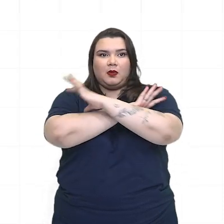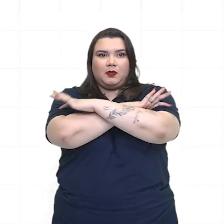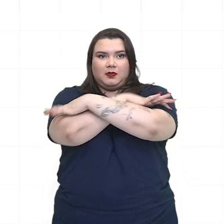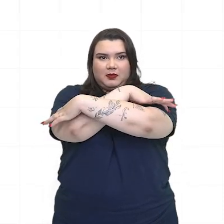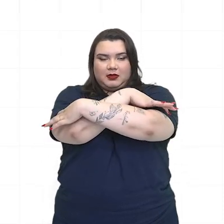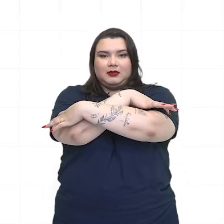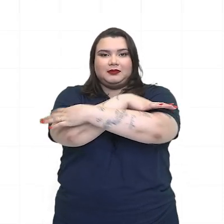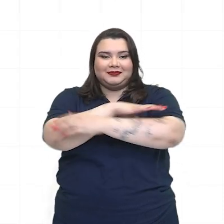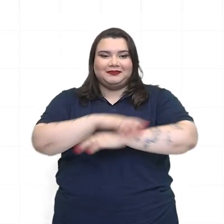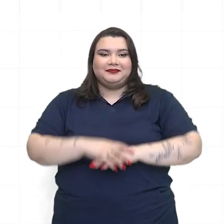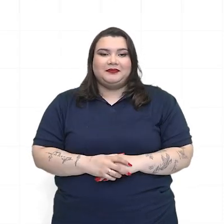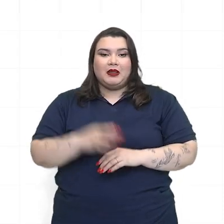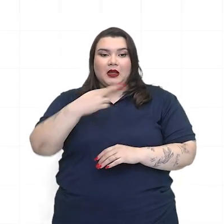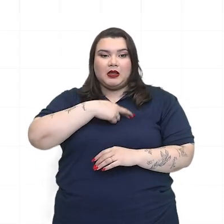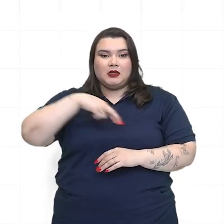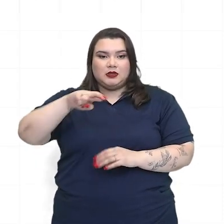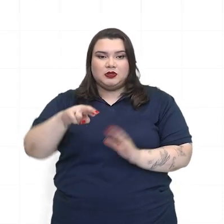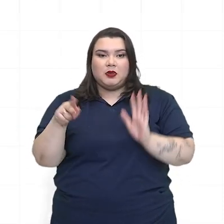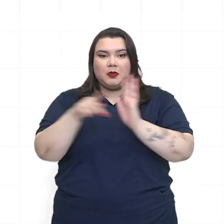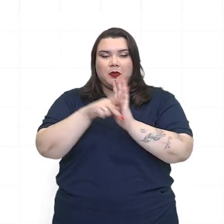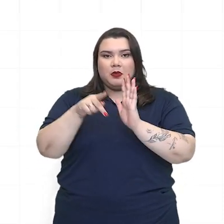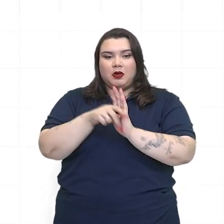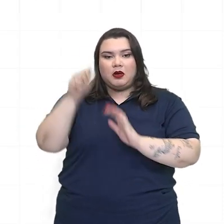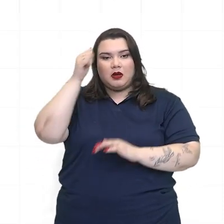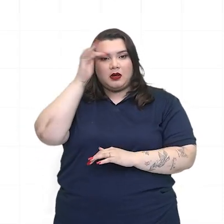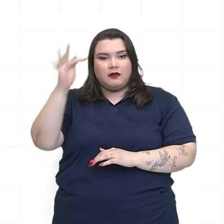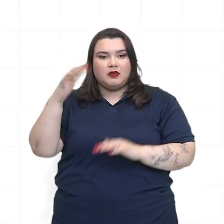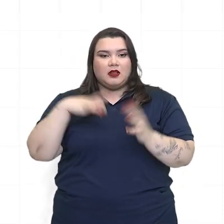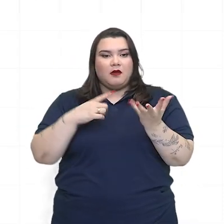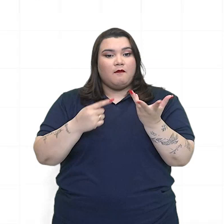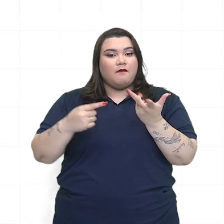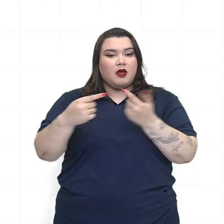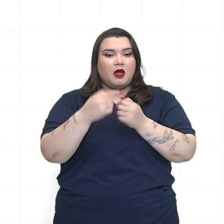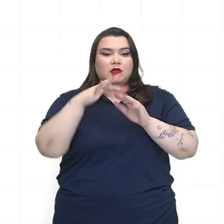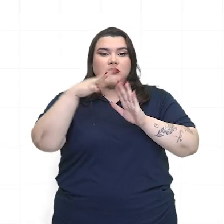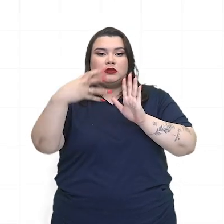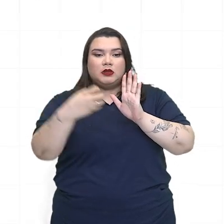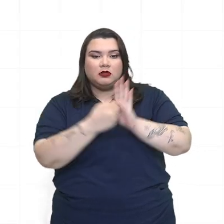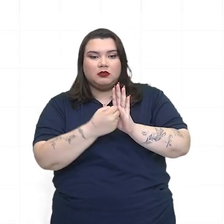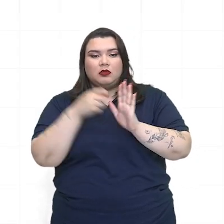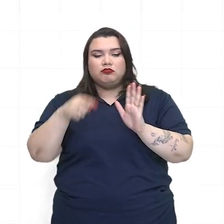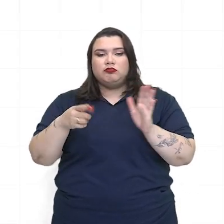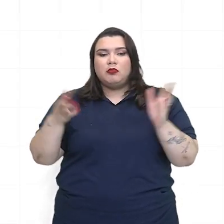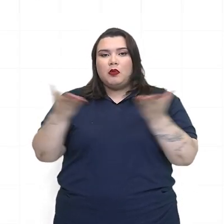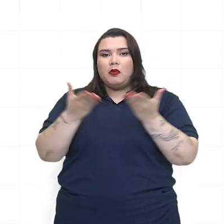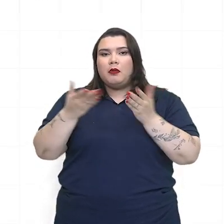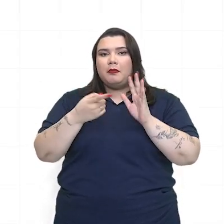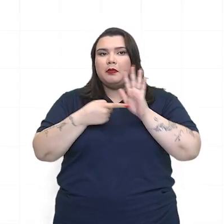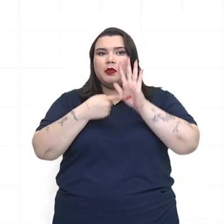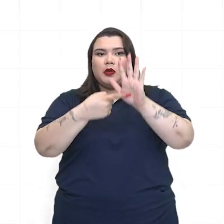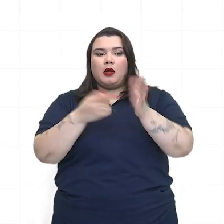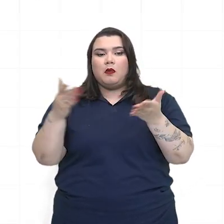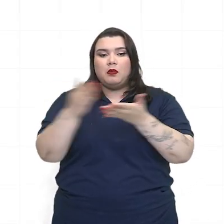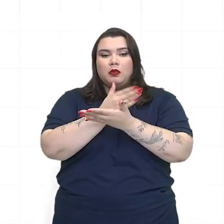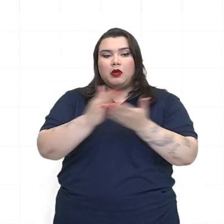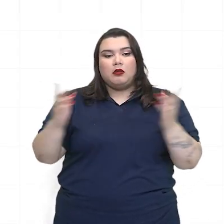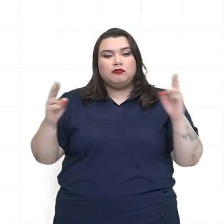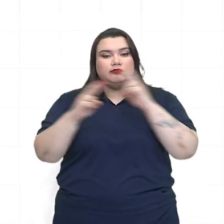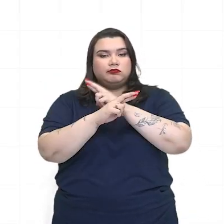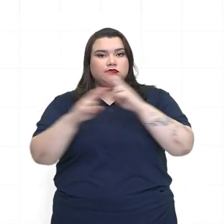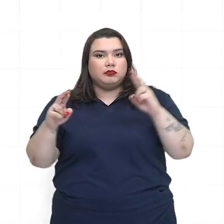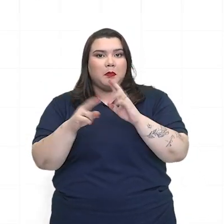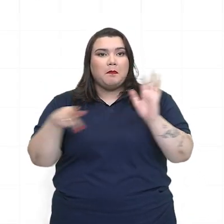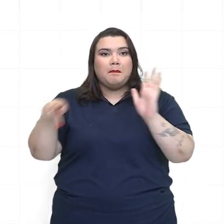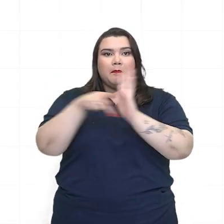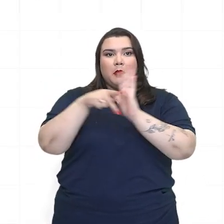Nessa religião de matriz africana, há diversos símbolos. Aqui vamos conhecer alguns deles relacionados com